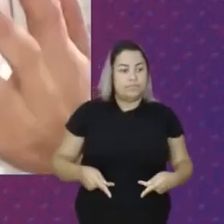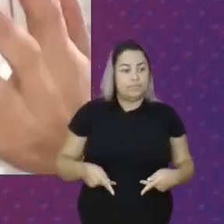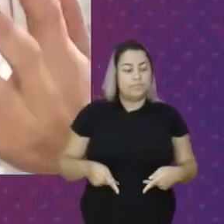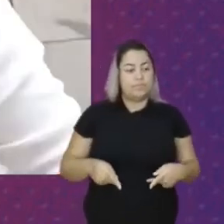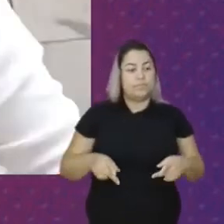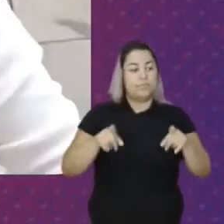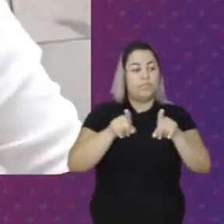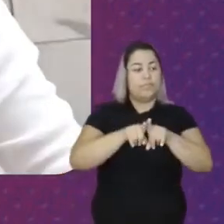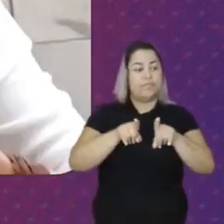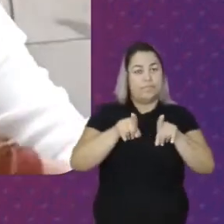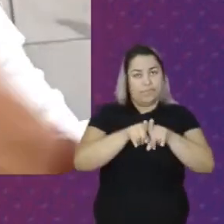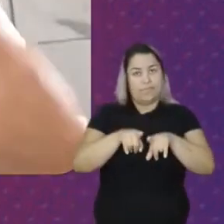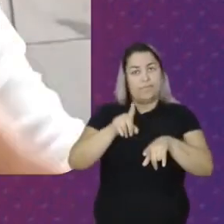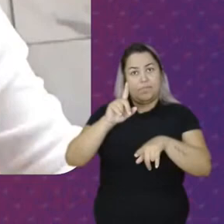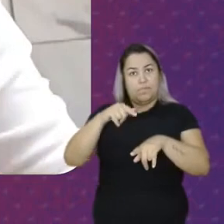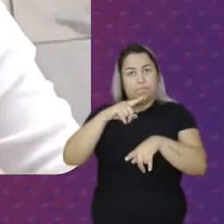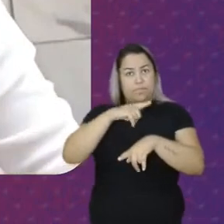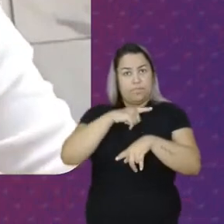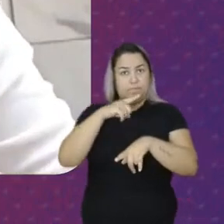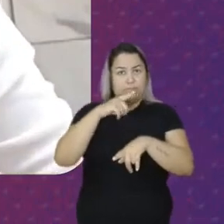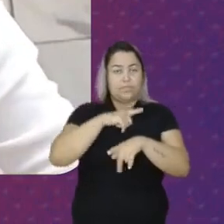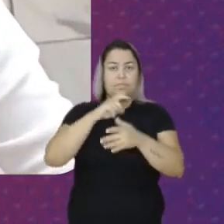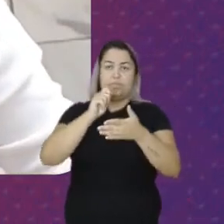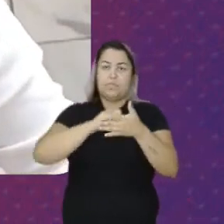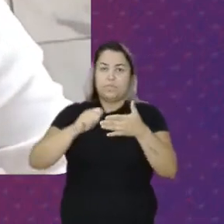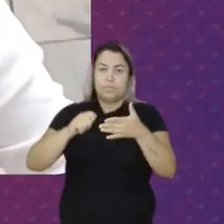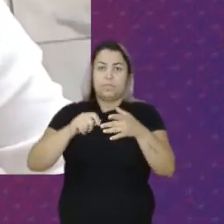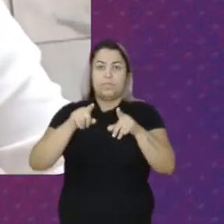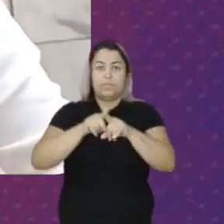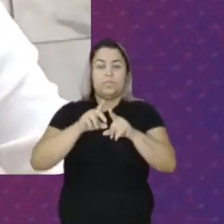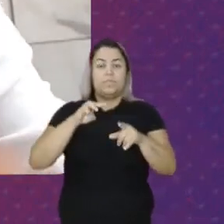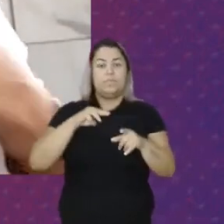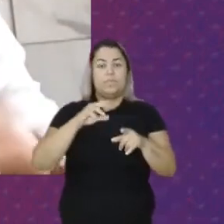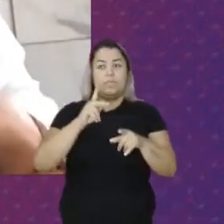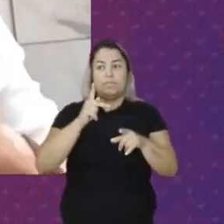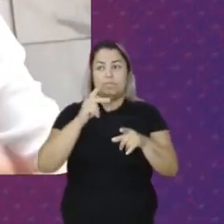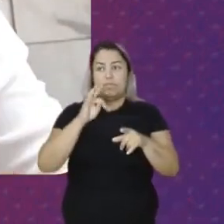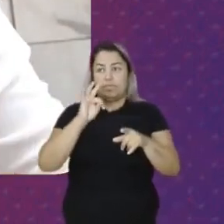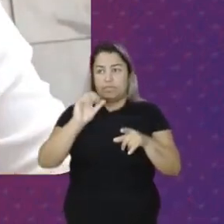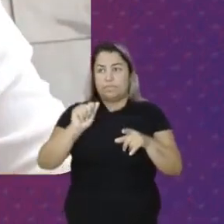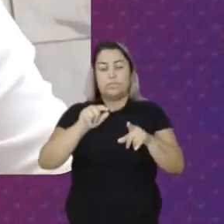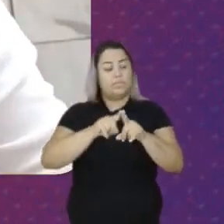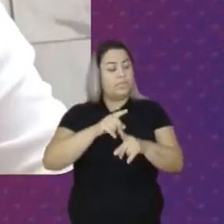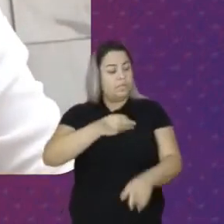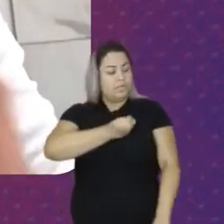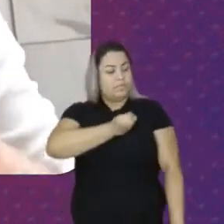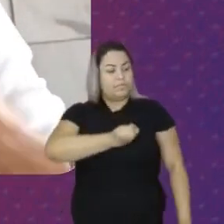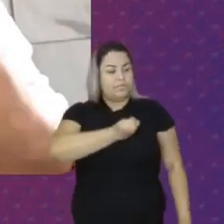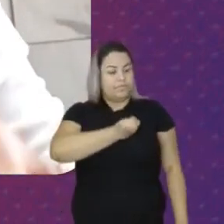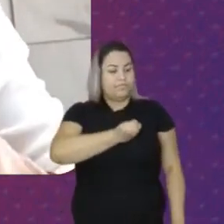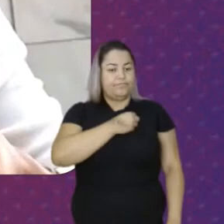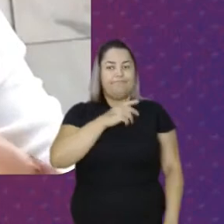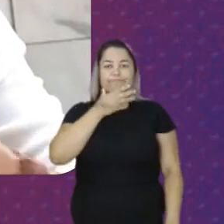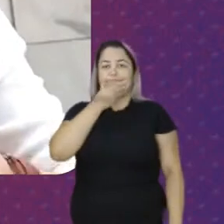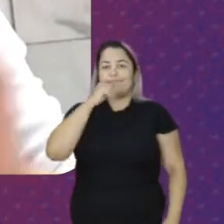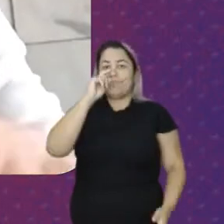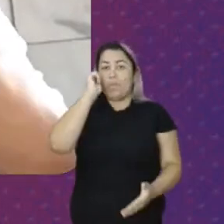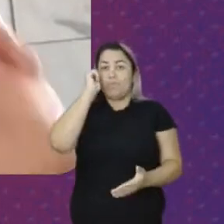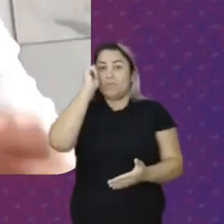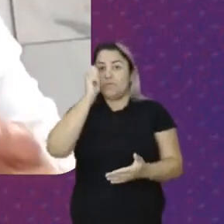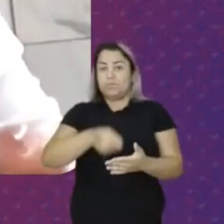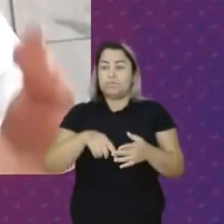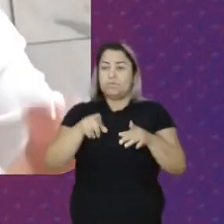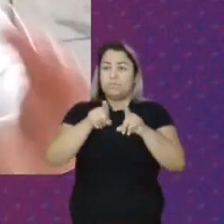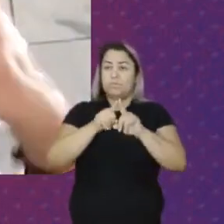se relacionam, né? Porque dentro de uma estrutura machista e misógina como a que a gente vivencia, enfrentar